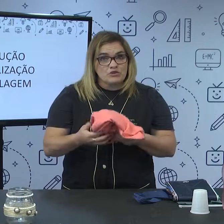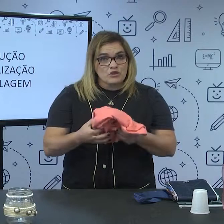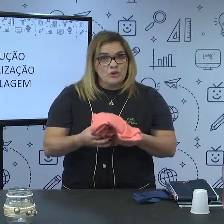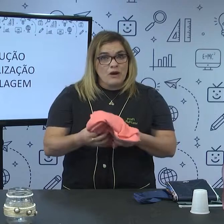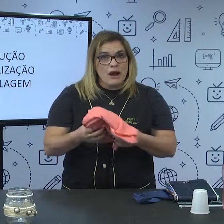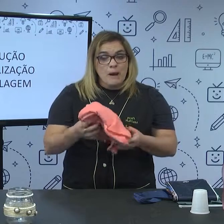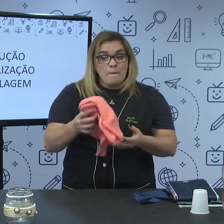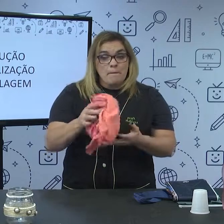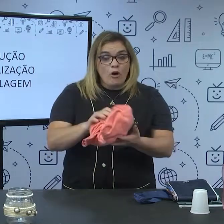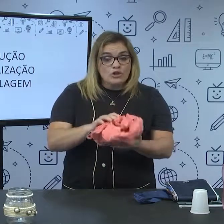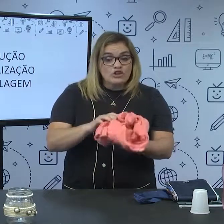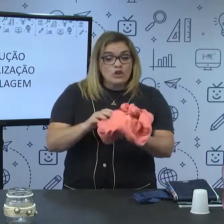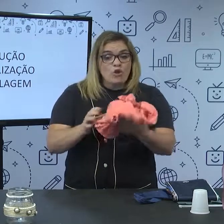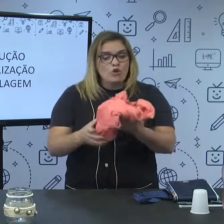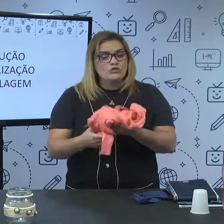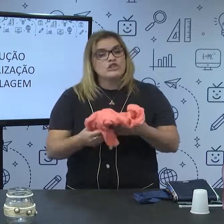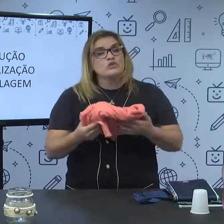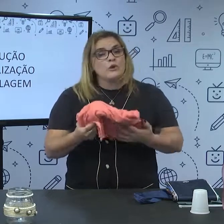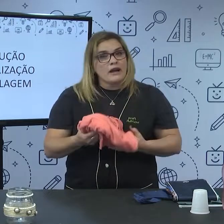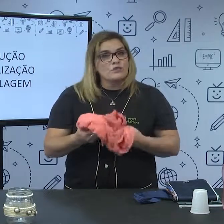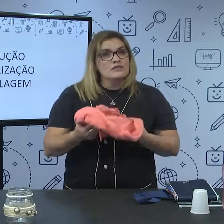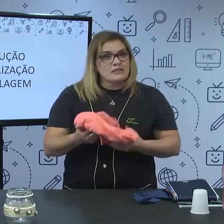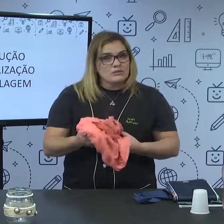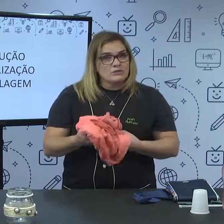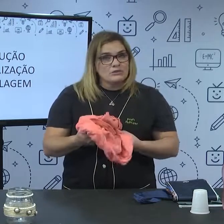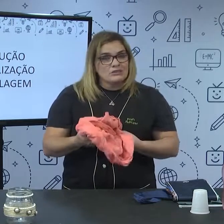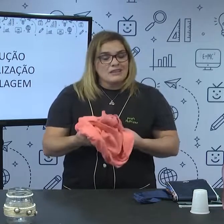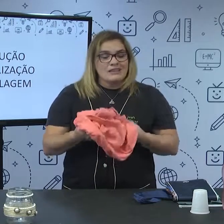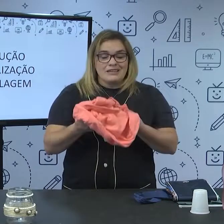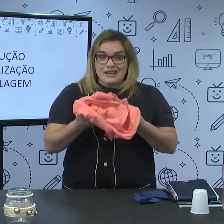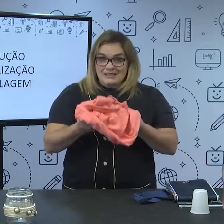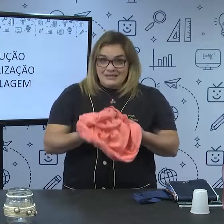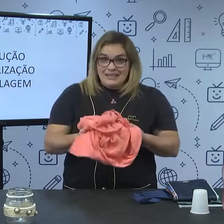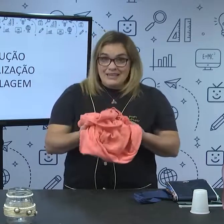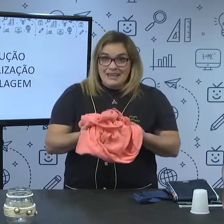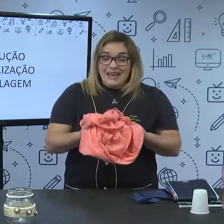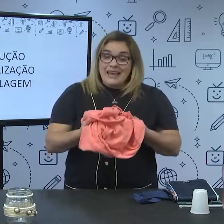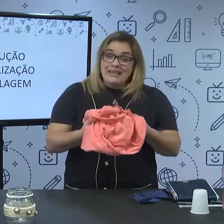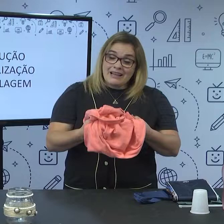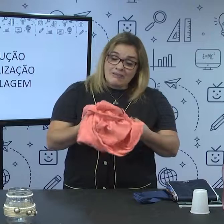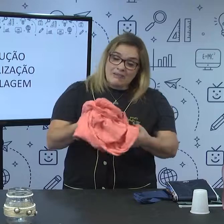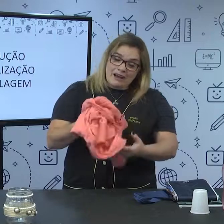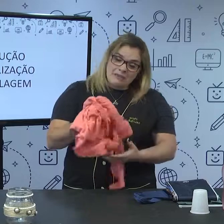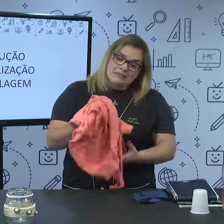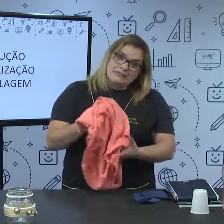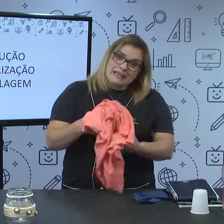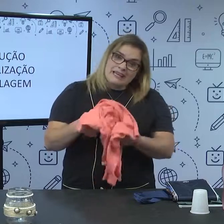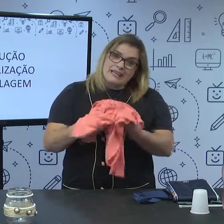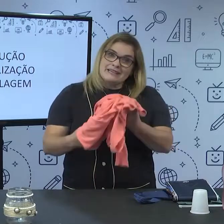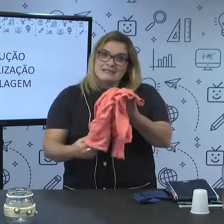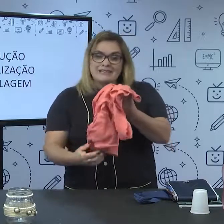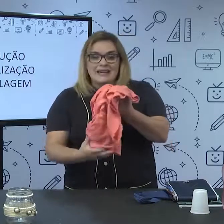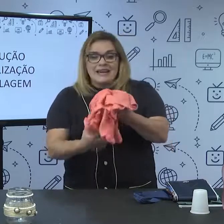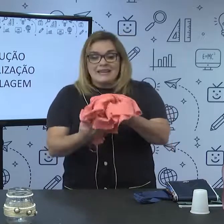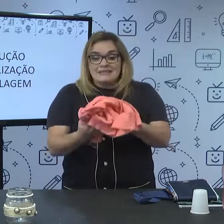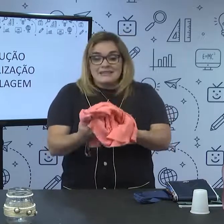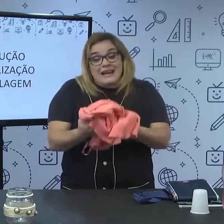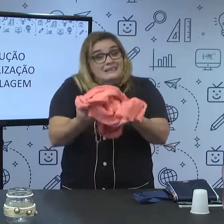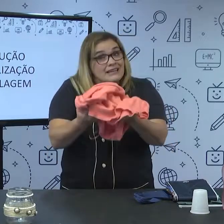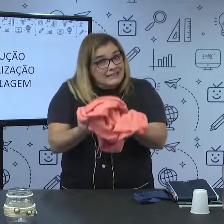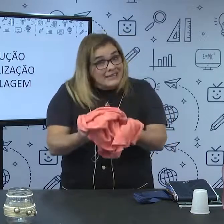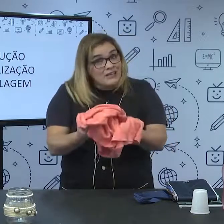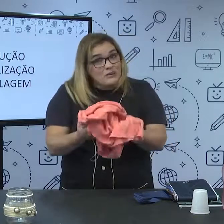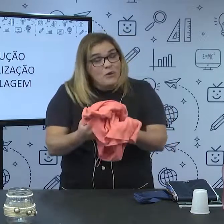outra pessoa pode continuar usando? E assim, ela vai manter